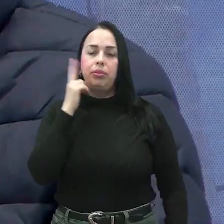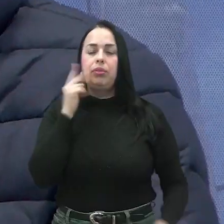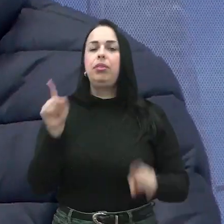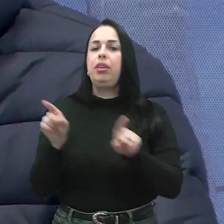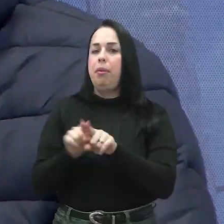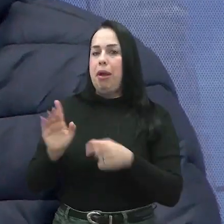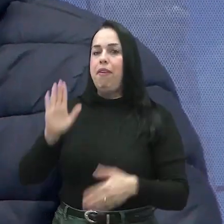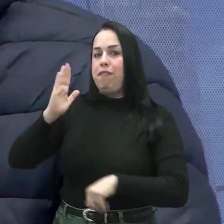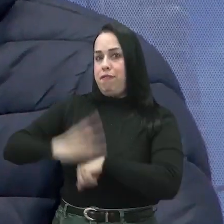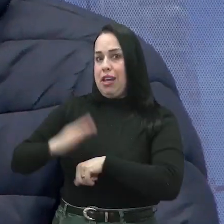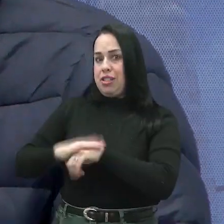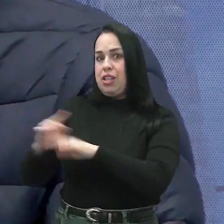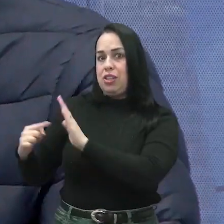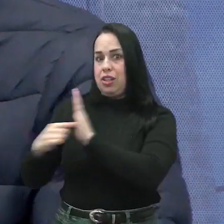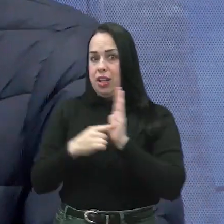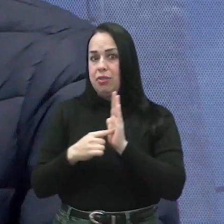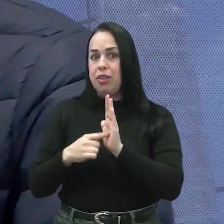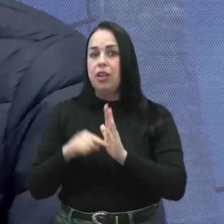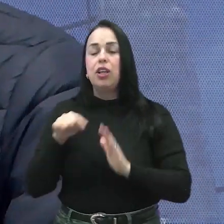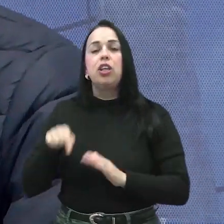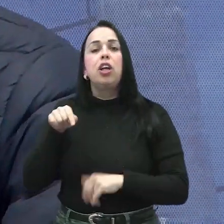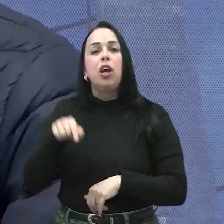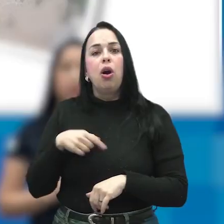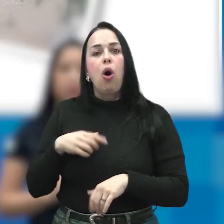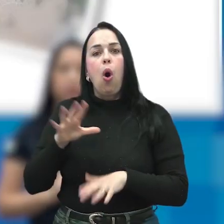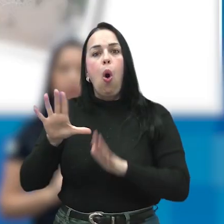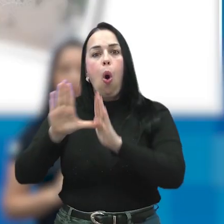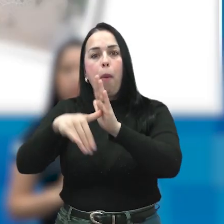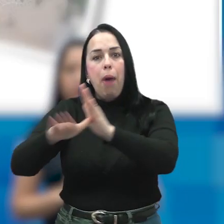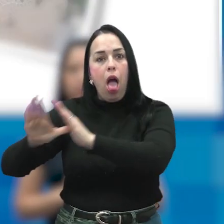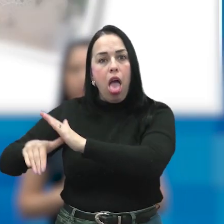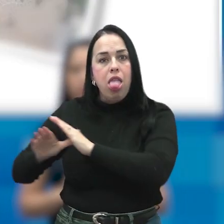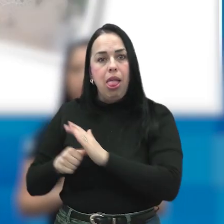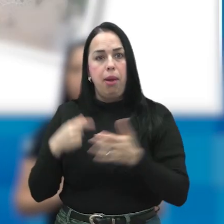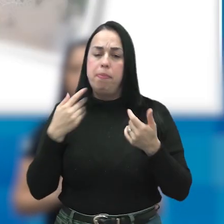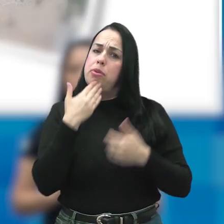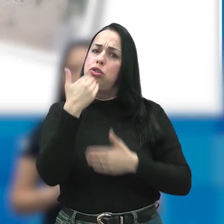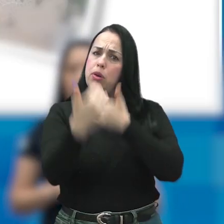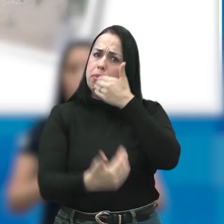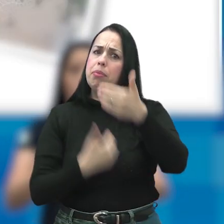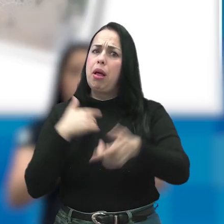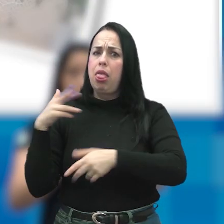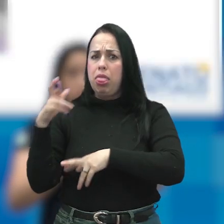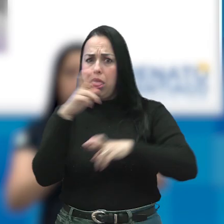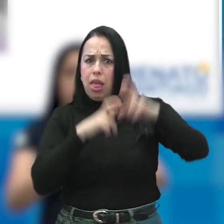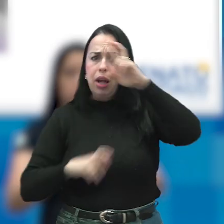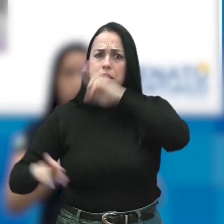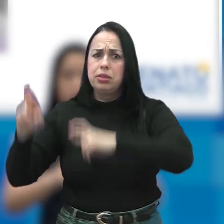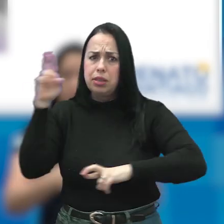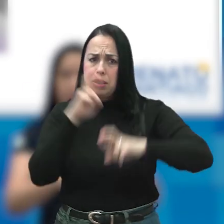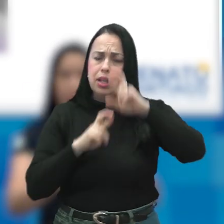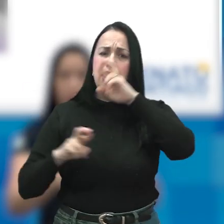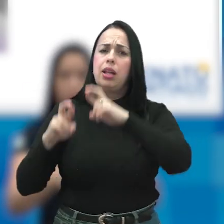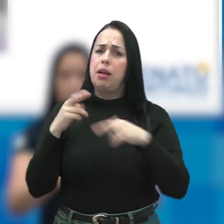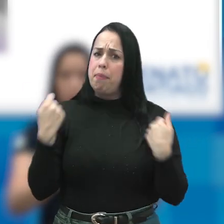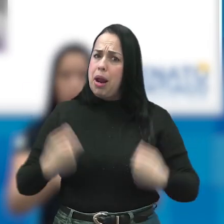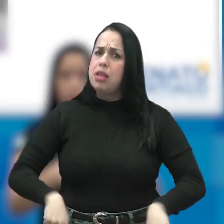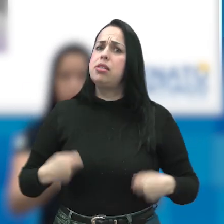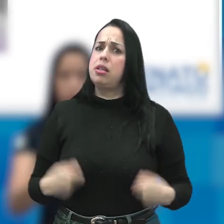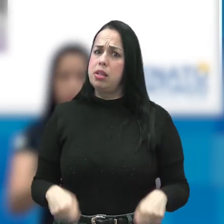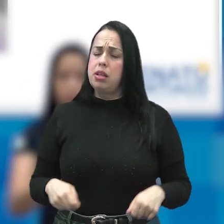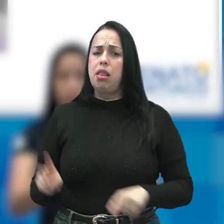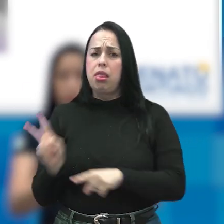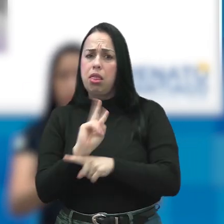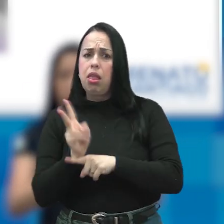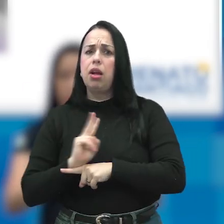trouxe denúncias, mas de roubos de hidrantes na cidade. Ele pediu a maior fiscalização e atuação das forças de segurança e